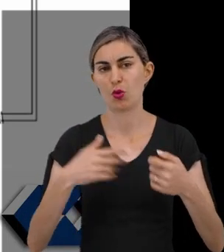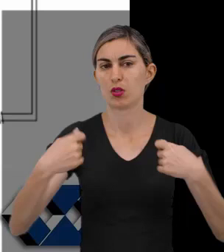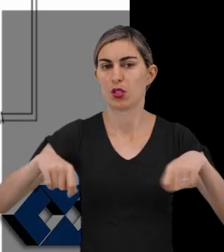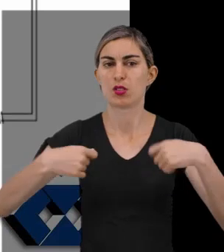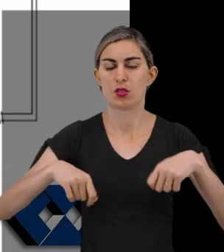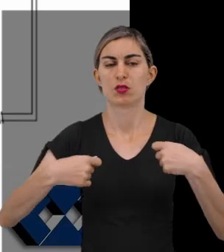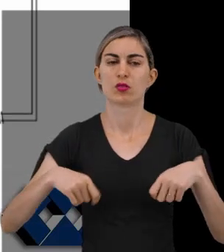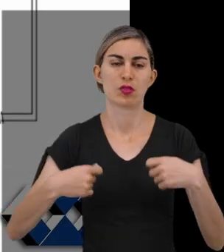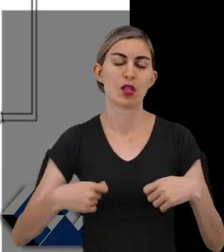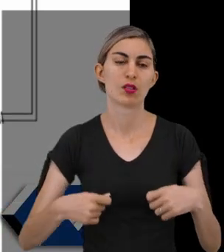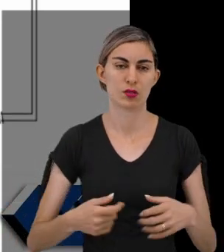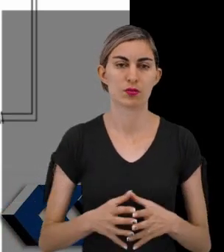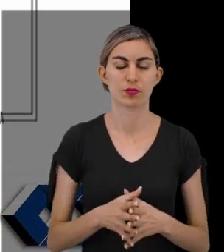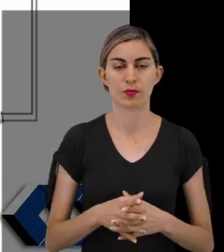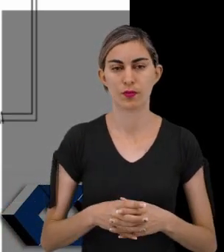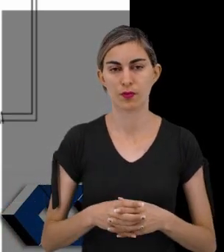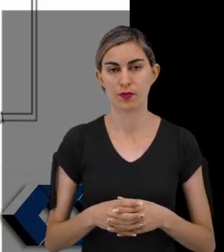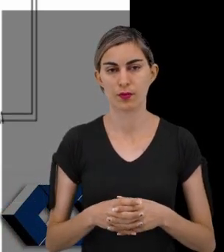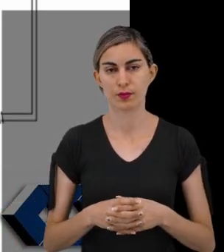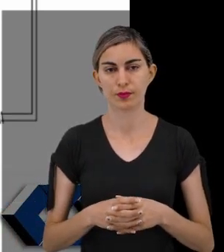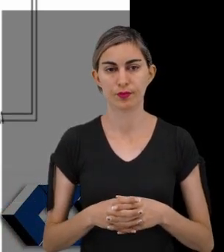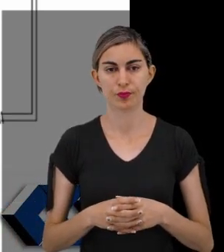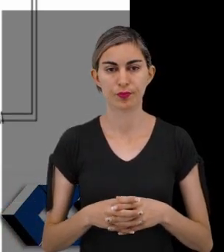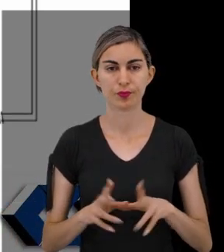necessidade assim, que haja eventualmente, tá?